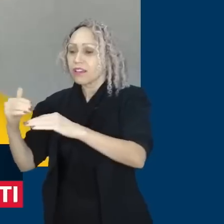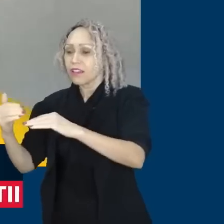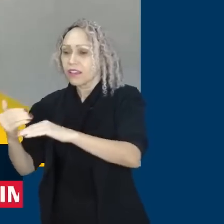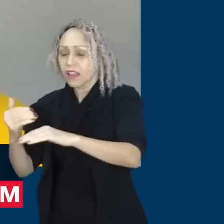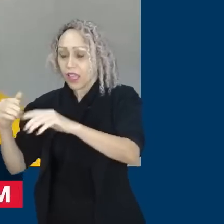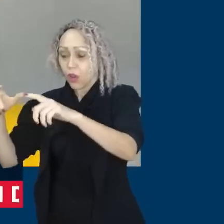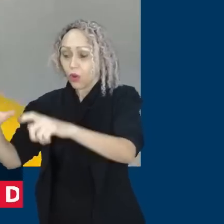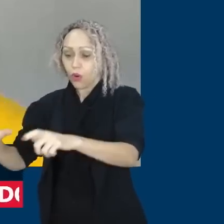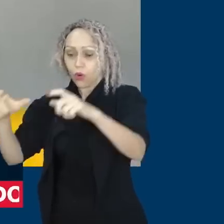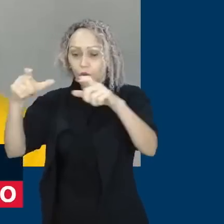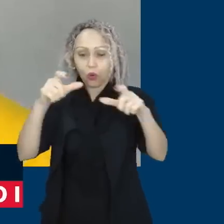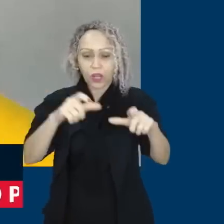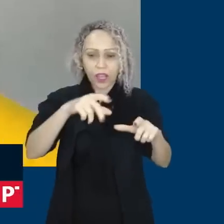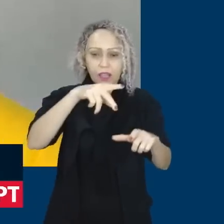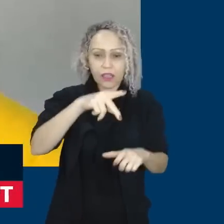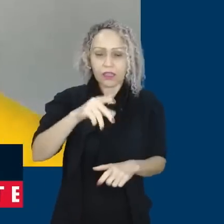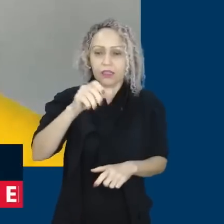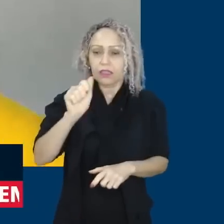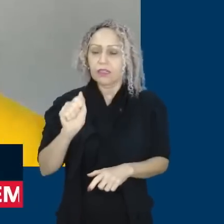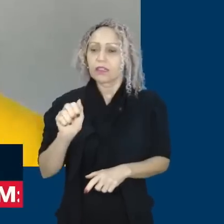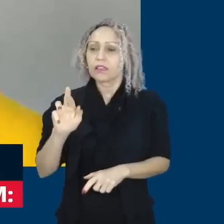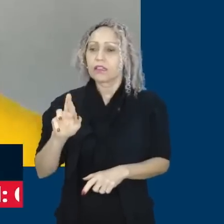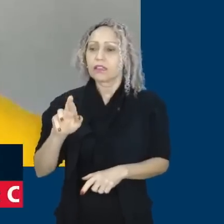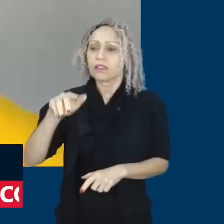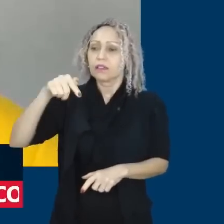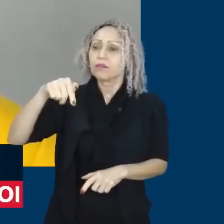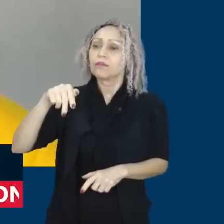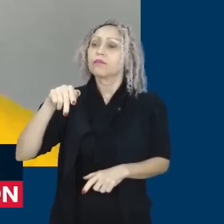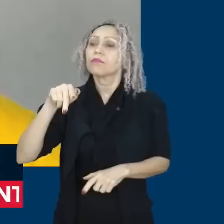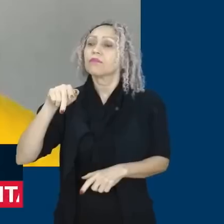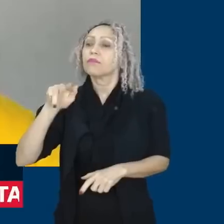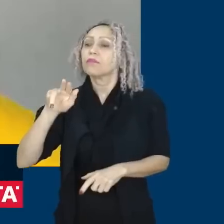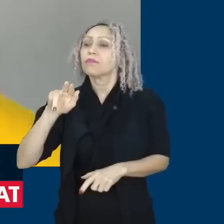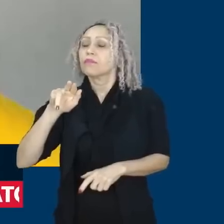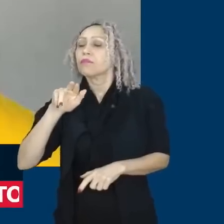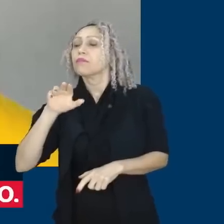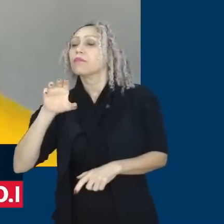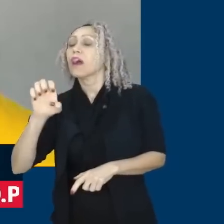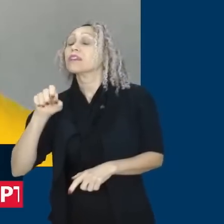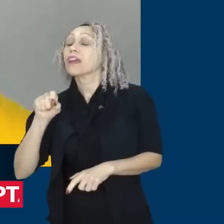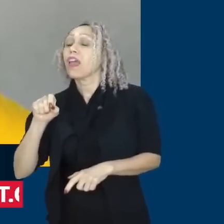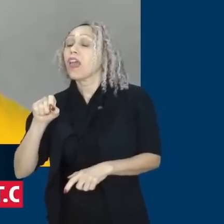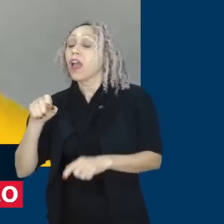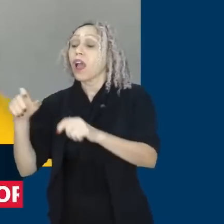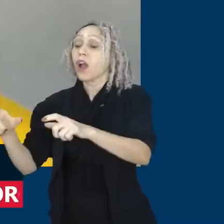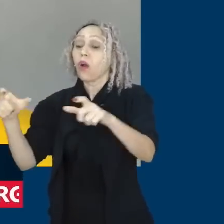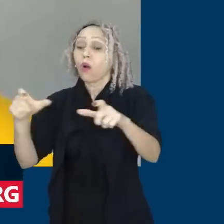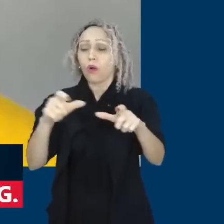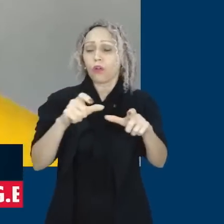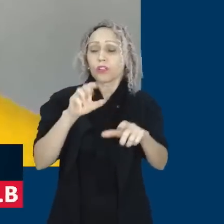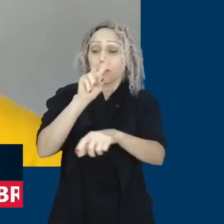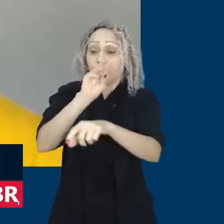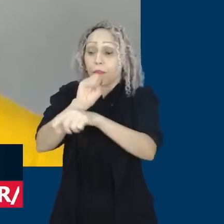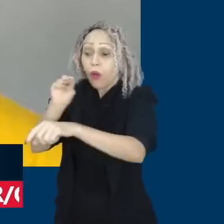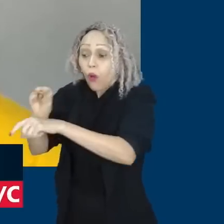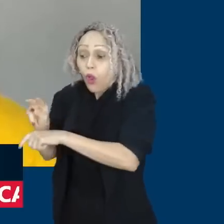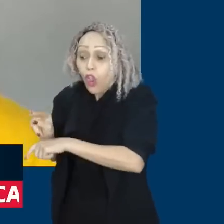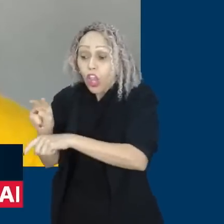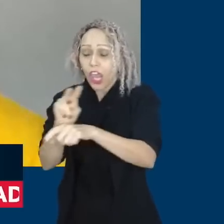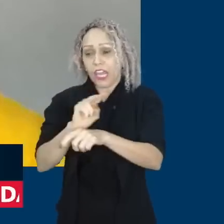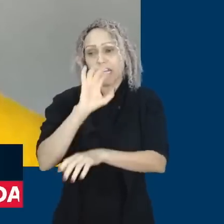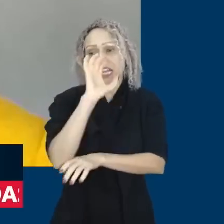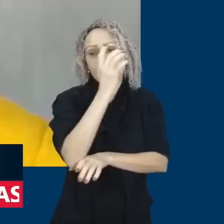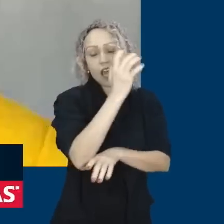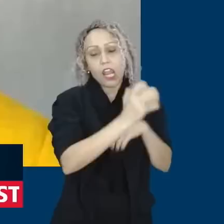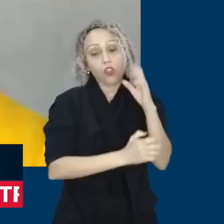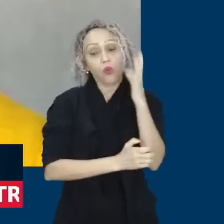rapidamente. E acho que isso vem muito, Amanda, dessa minha pauta ambiental, né, dessa minha questão indígena. Então, aqui na